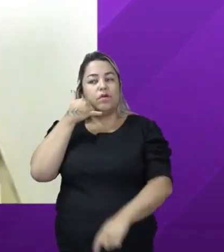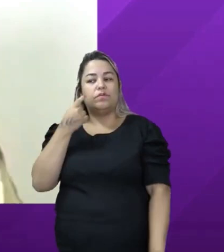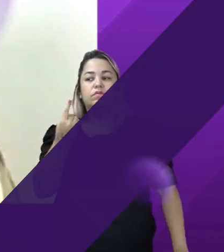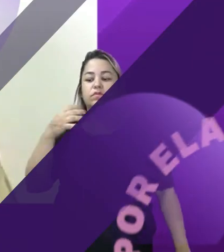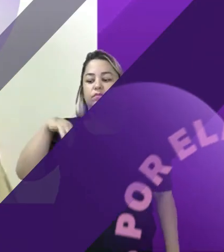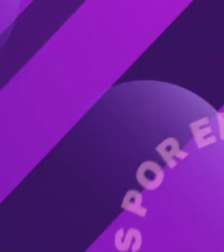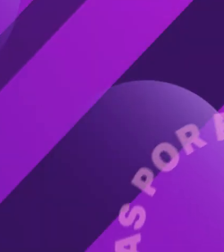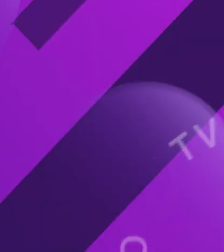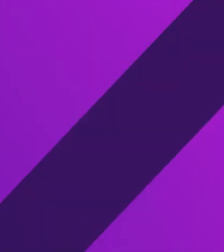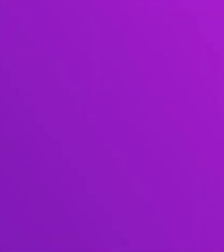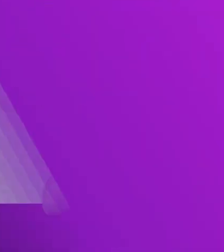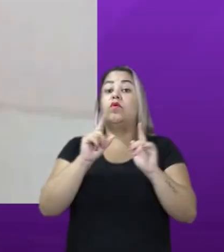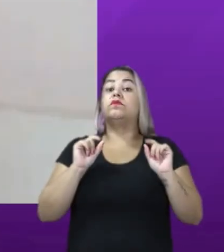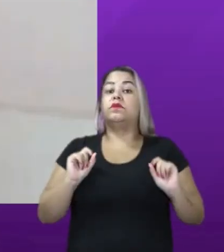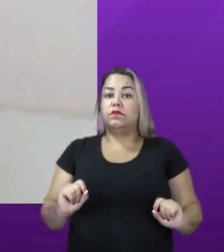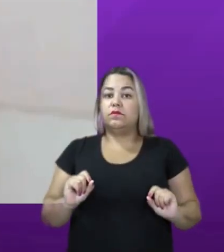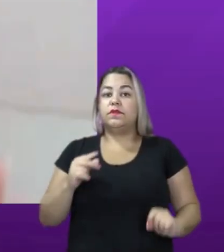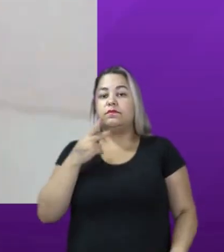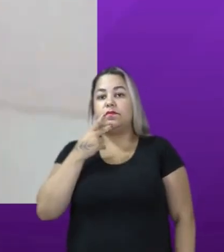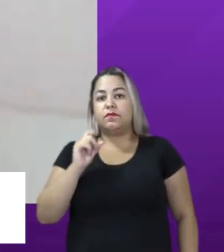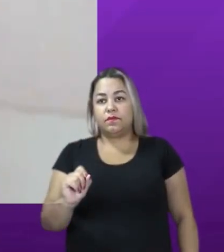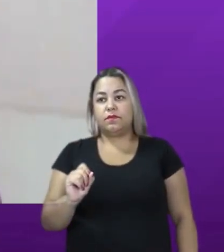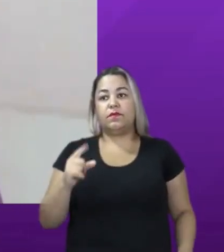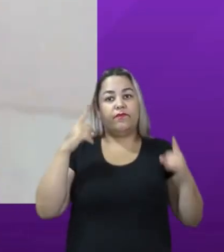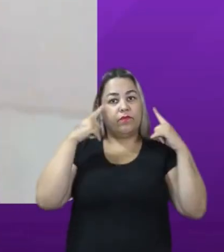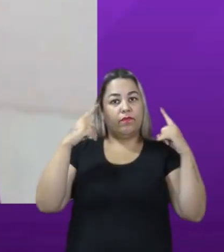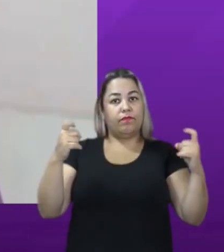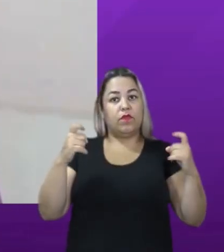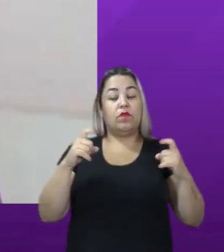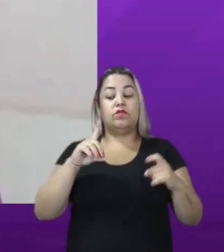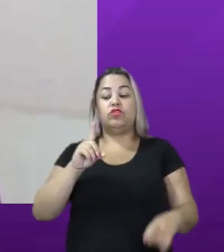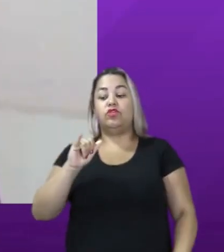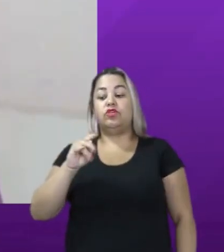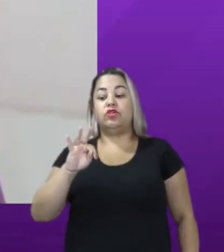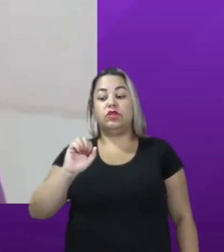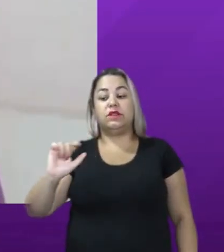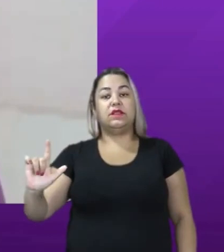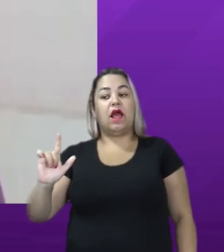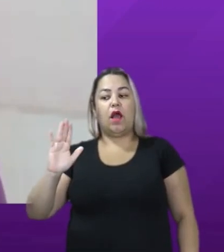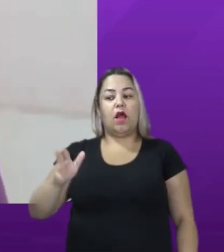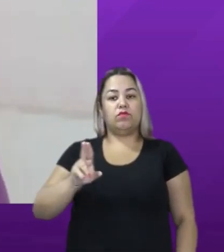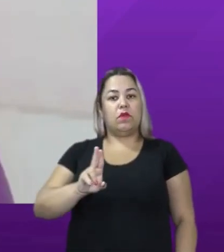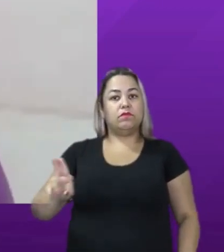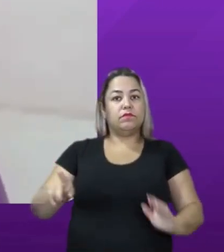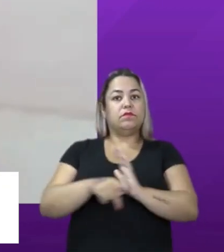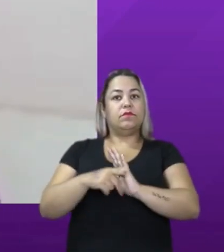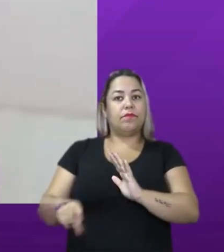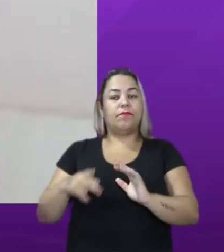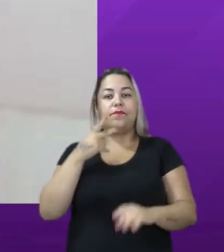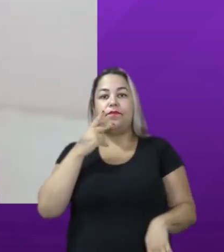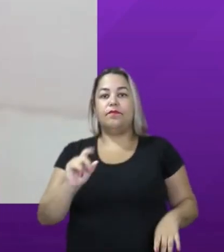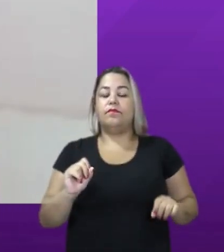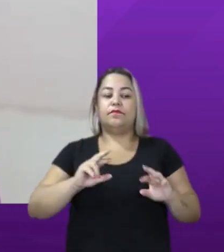possa socorrer aquela mulher. Quando a gente vai falar violência digital, o próprio nome já diz, né? Violência é